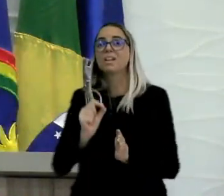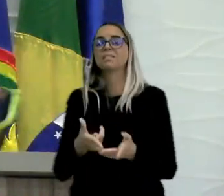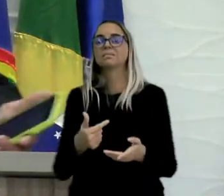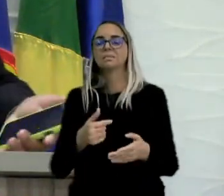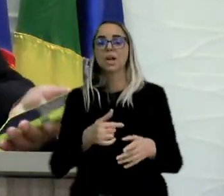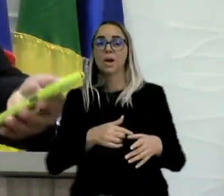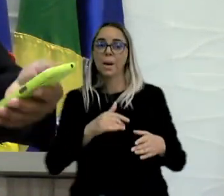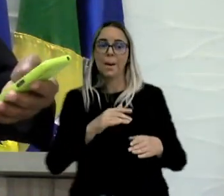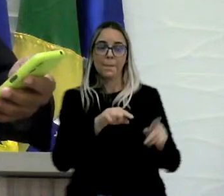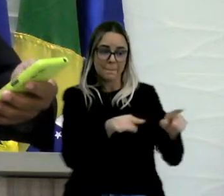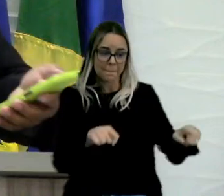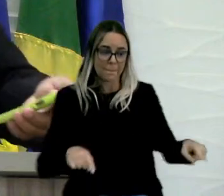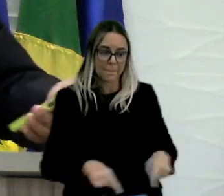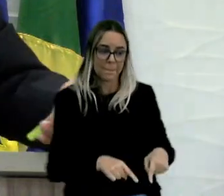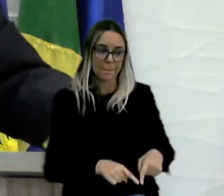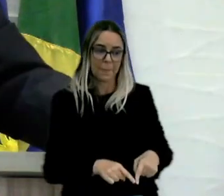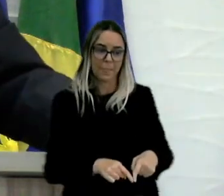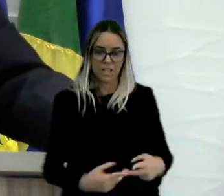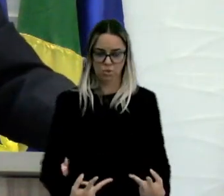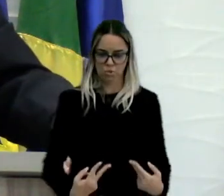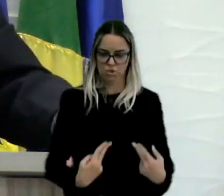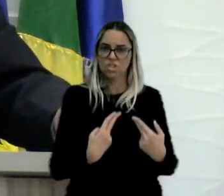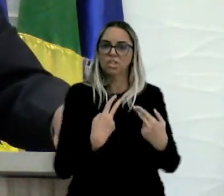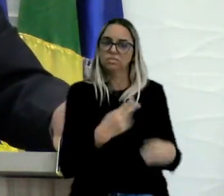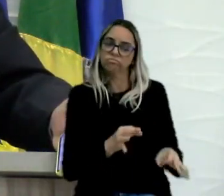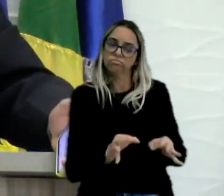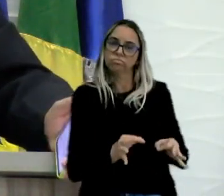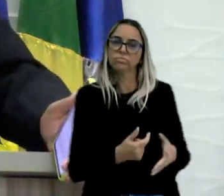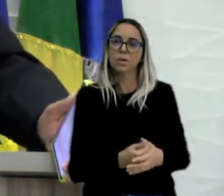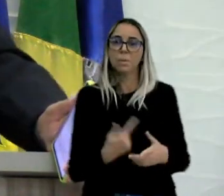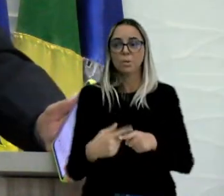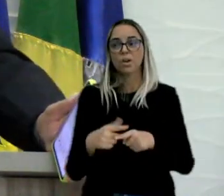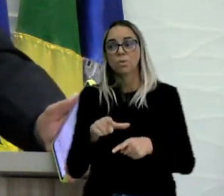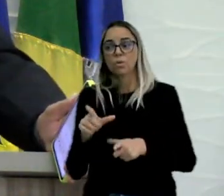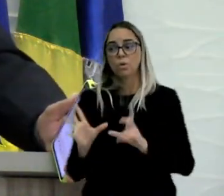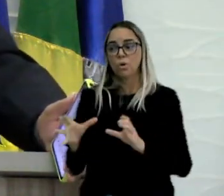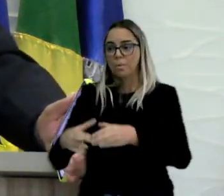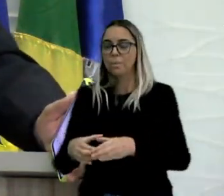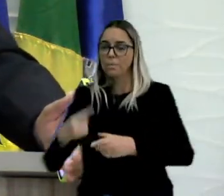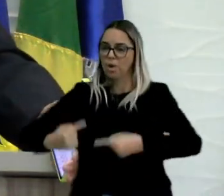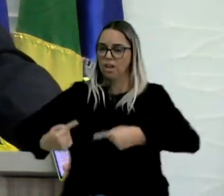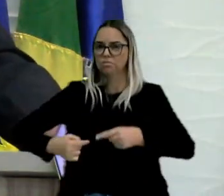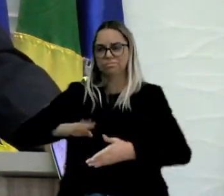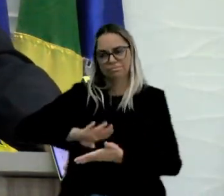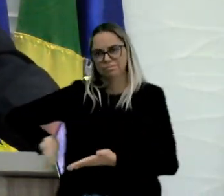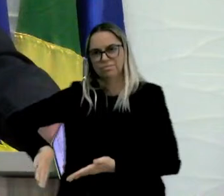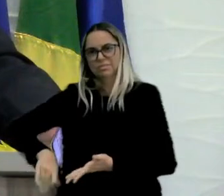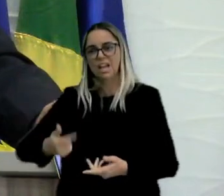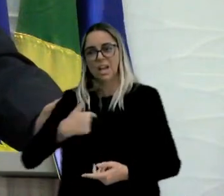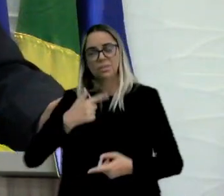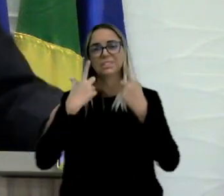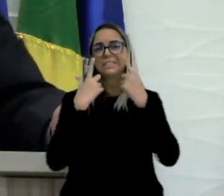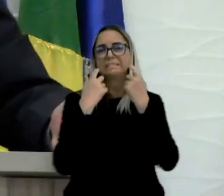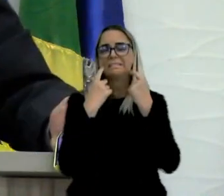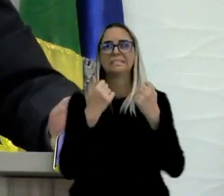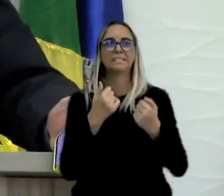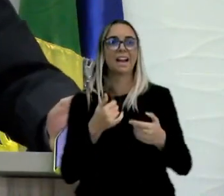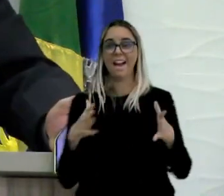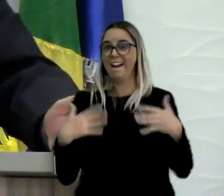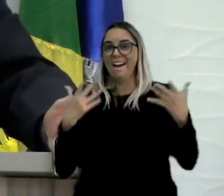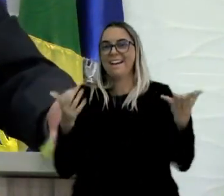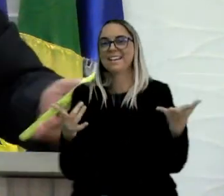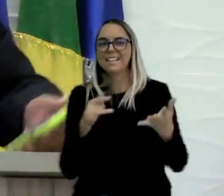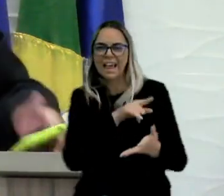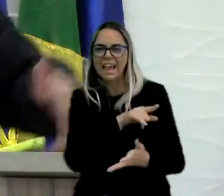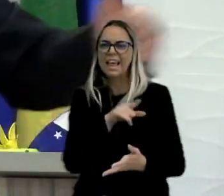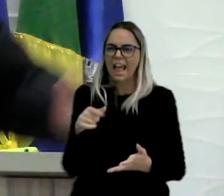faz grá no nosso município que vocês o grupo de vocês político tiraram hoje eu choro de alegria mas não é de tristeza vocês